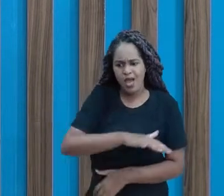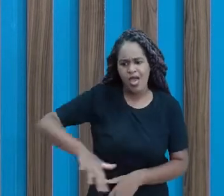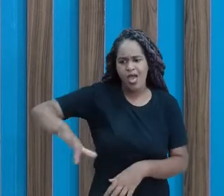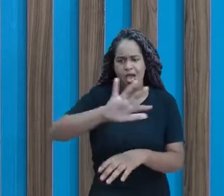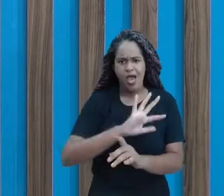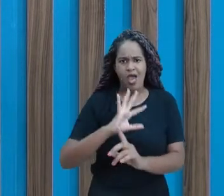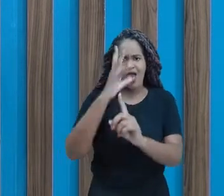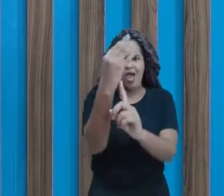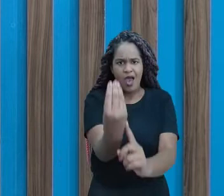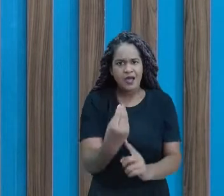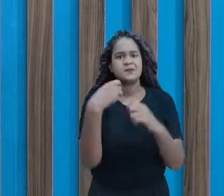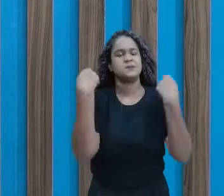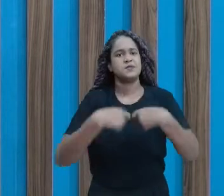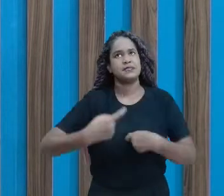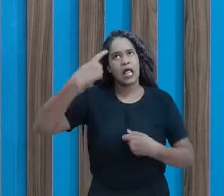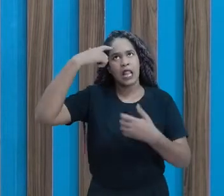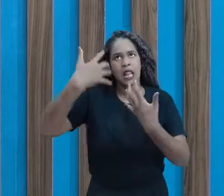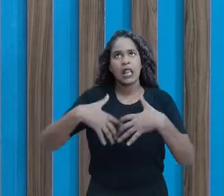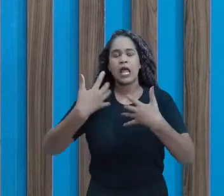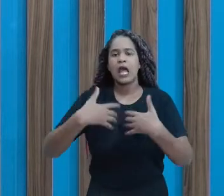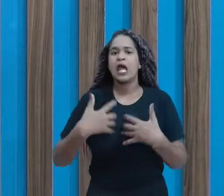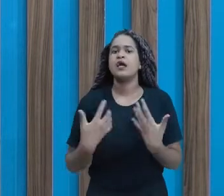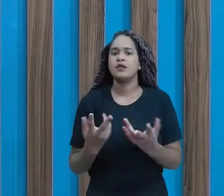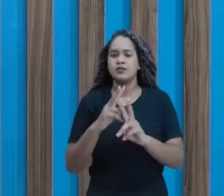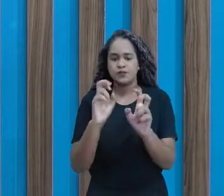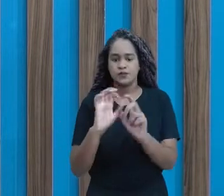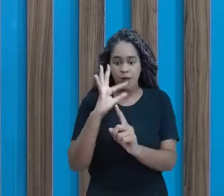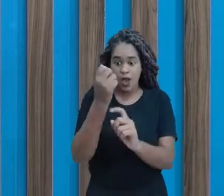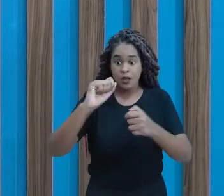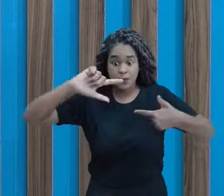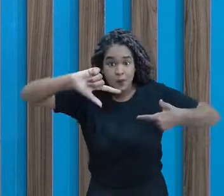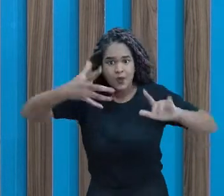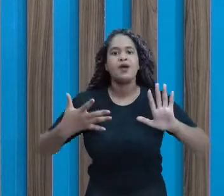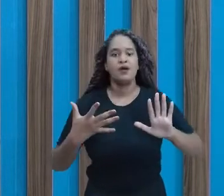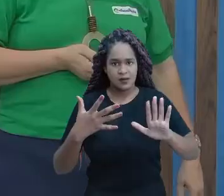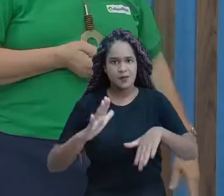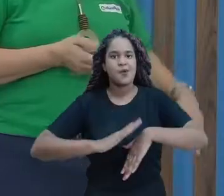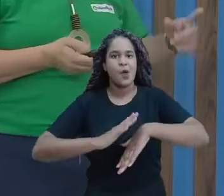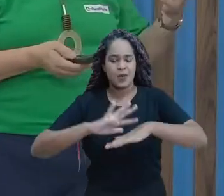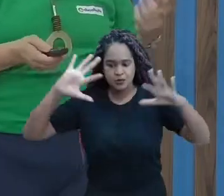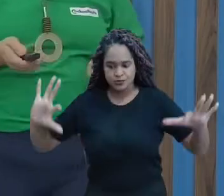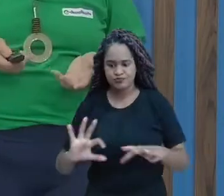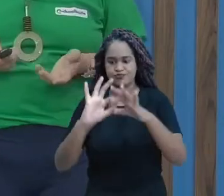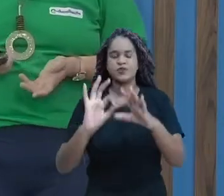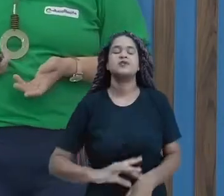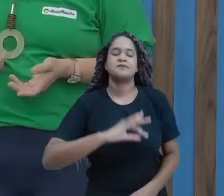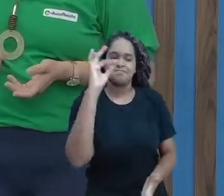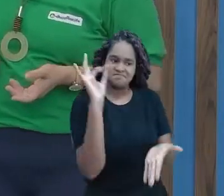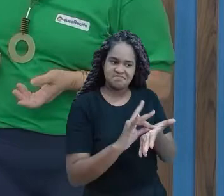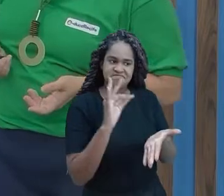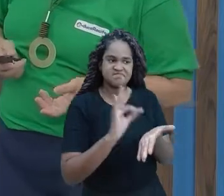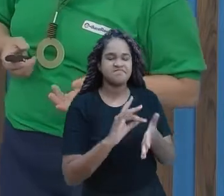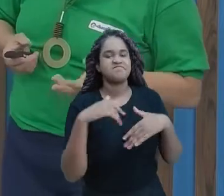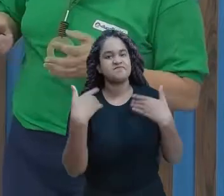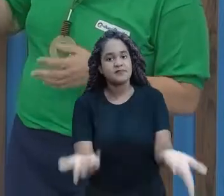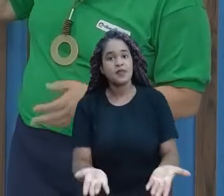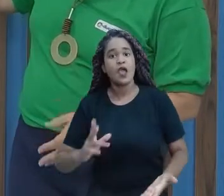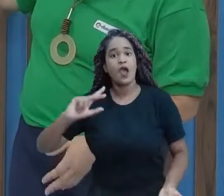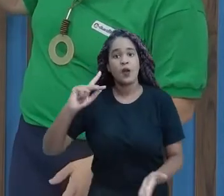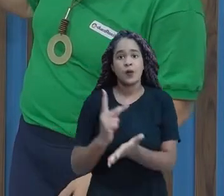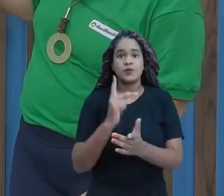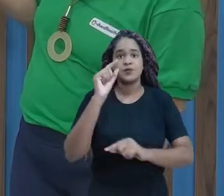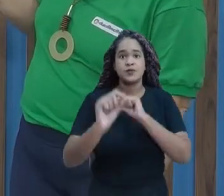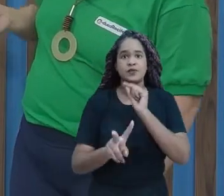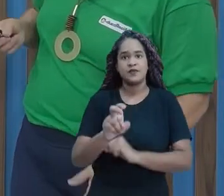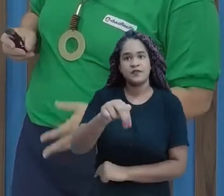né? É preciso repensá-la, né? Então a arte moderna está ligada muito a esse contexto. Exatamente. Surgiram as